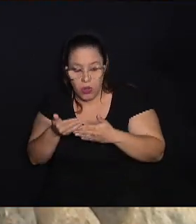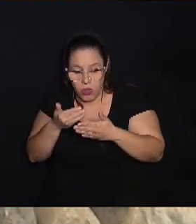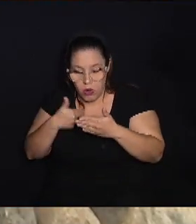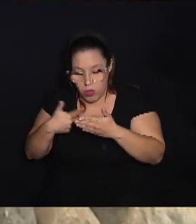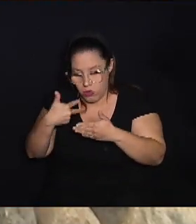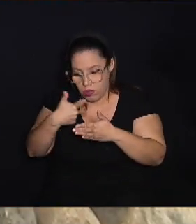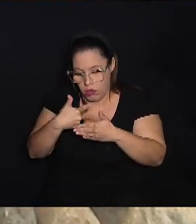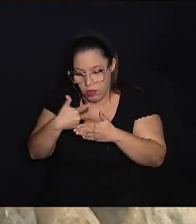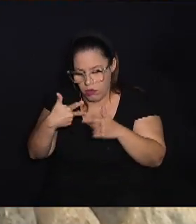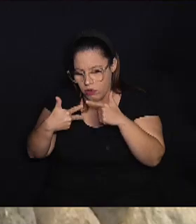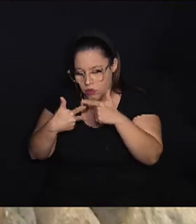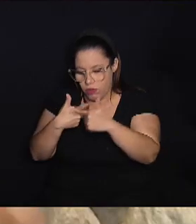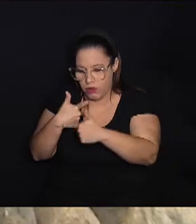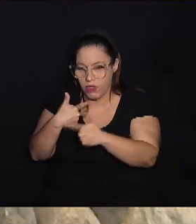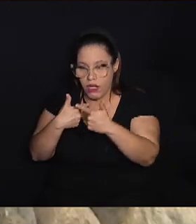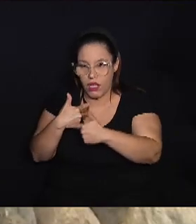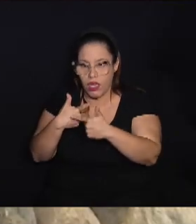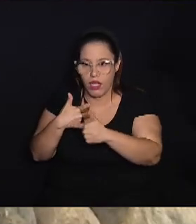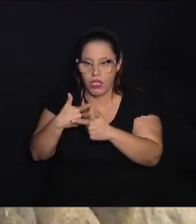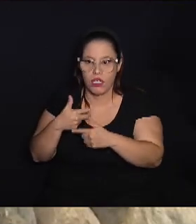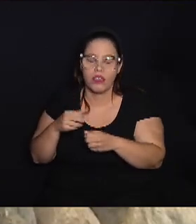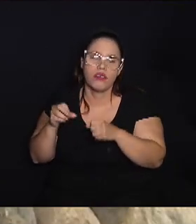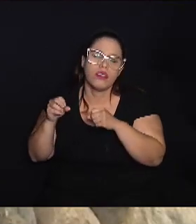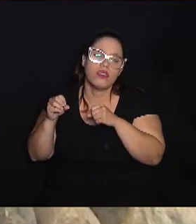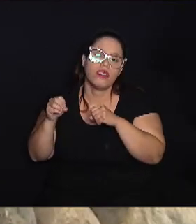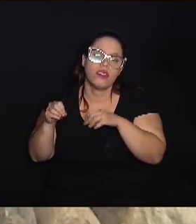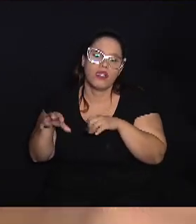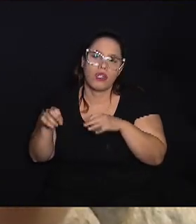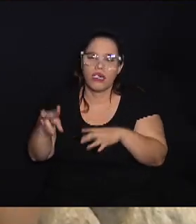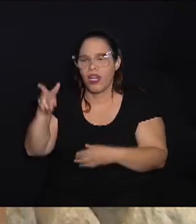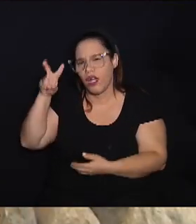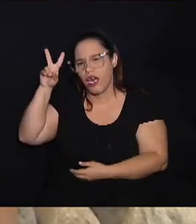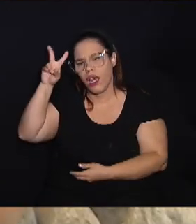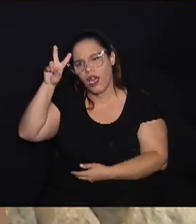feito as coisas. Então, ele ensinará histórias do